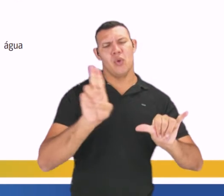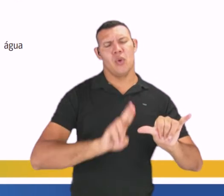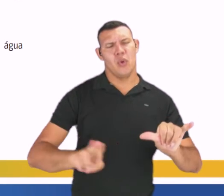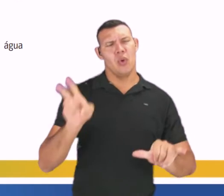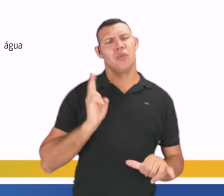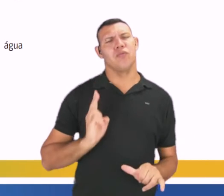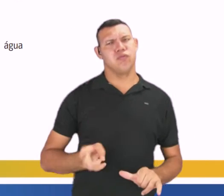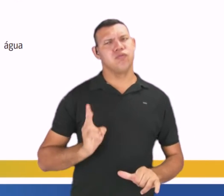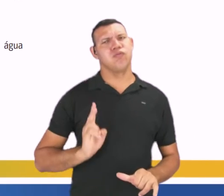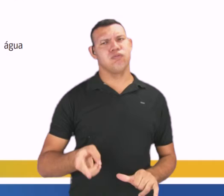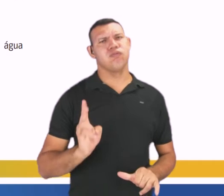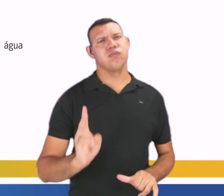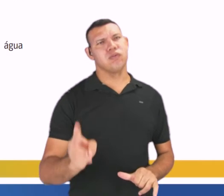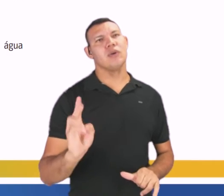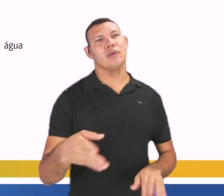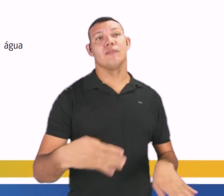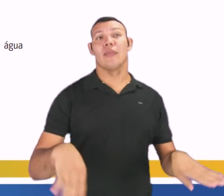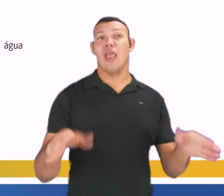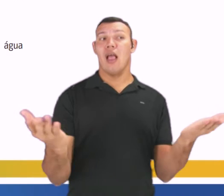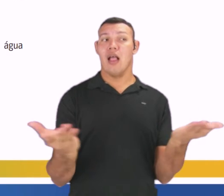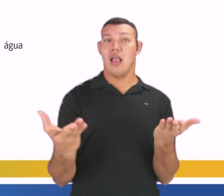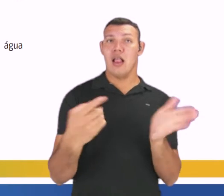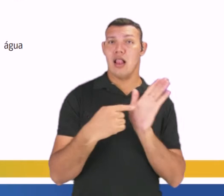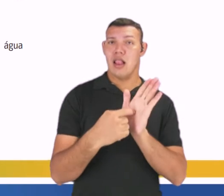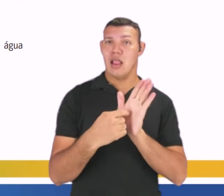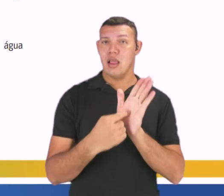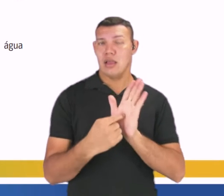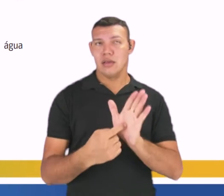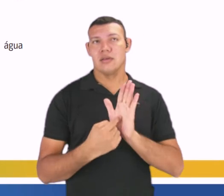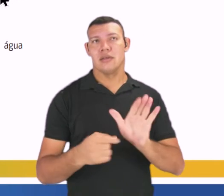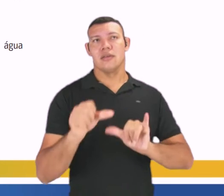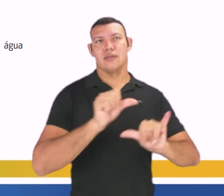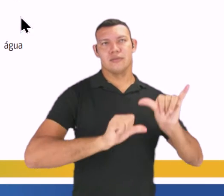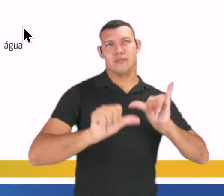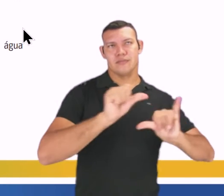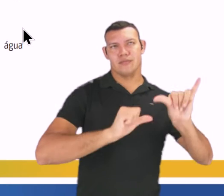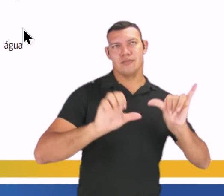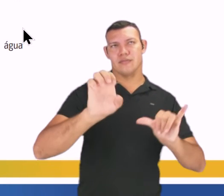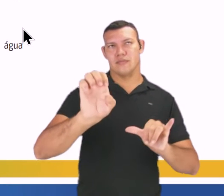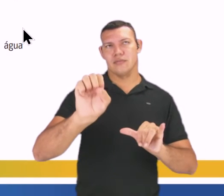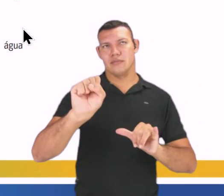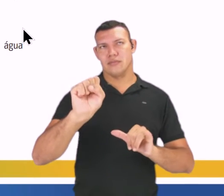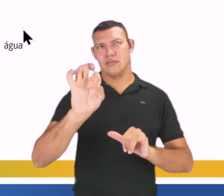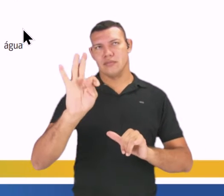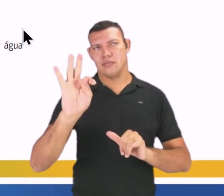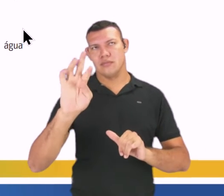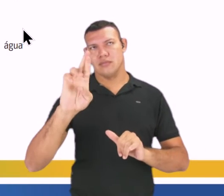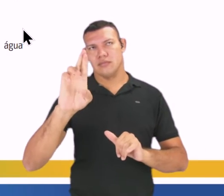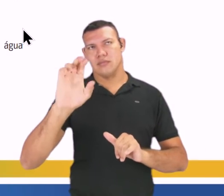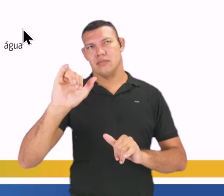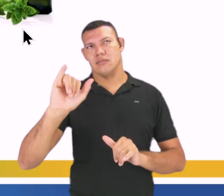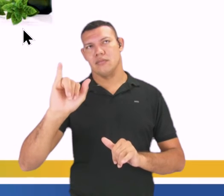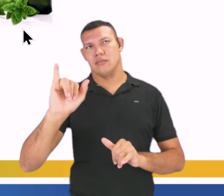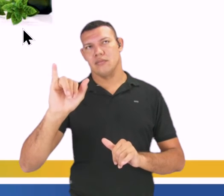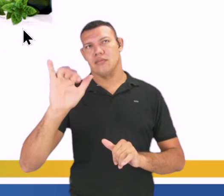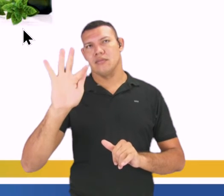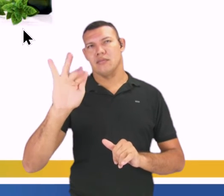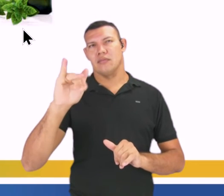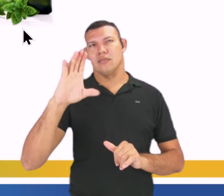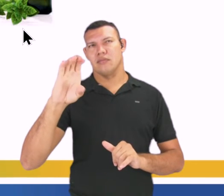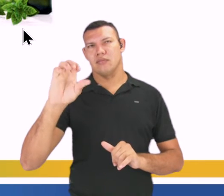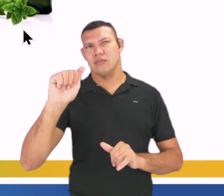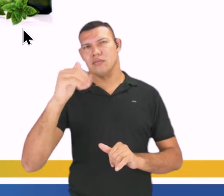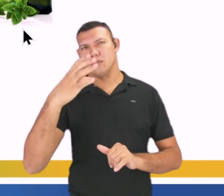Nós temos a reação de esterificação aqui, que vai formar o éster, como você sabe, vai liberar água. Onde é que